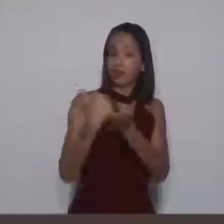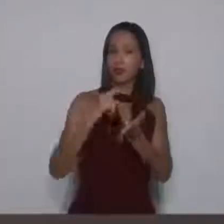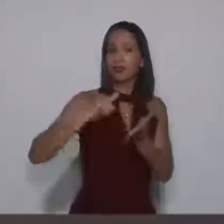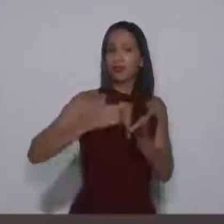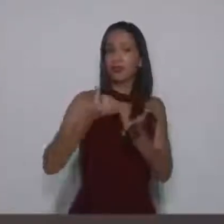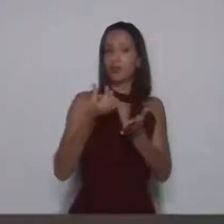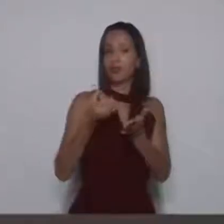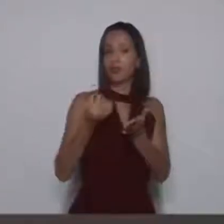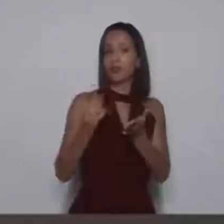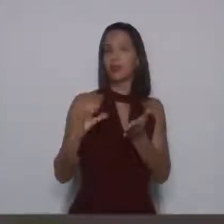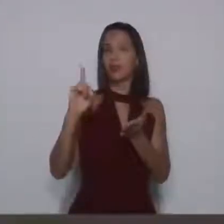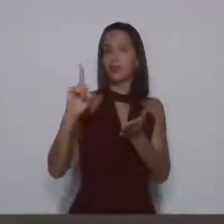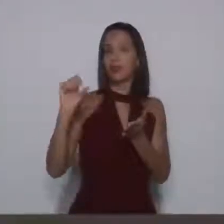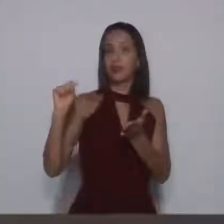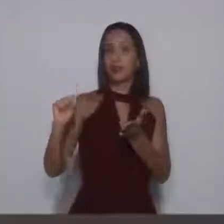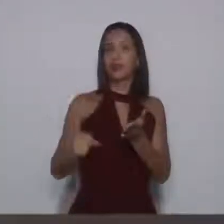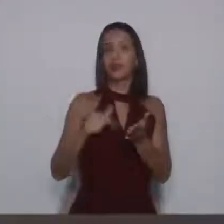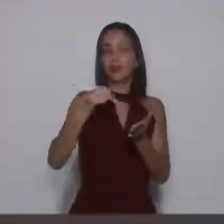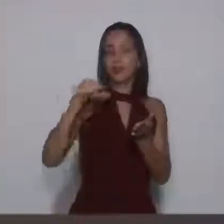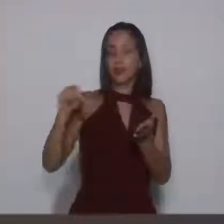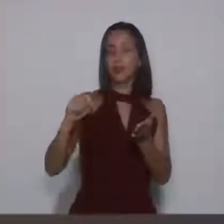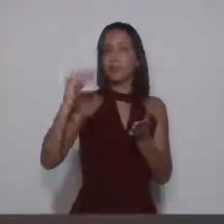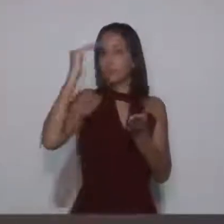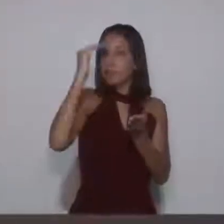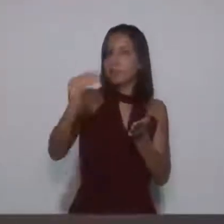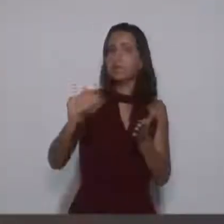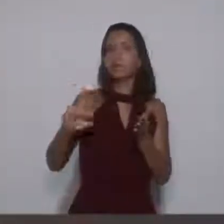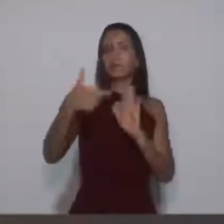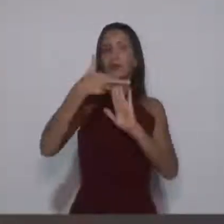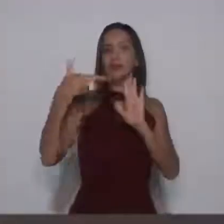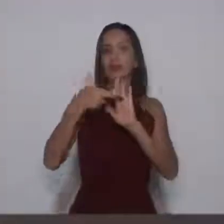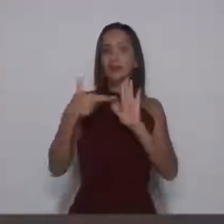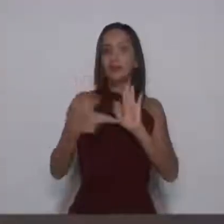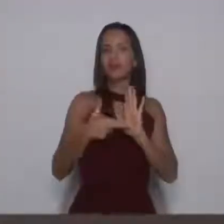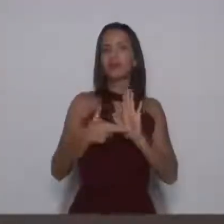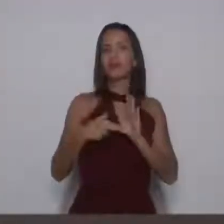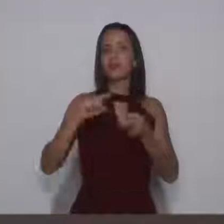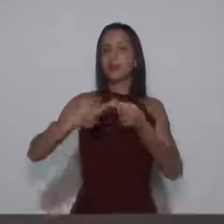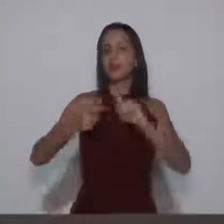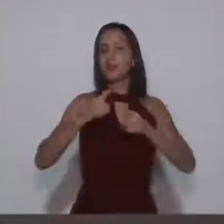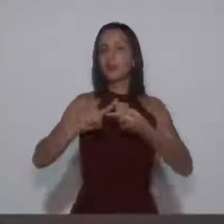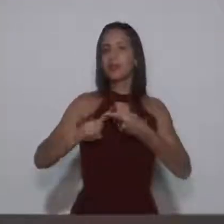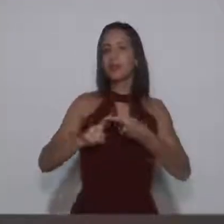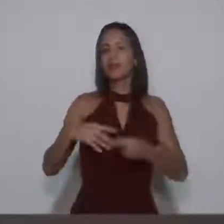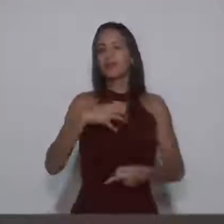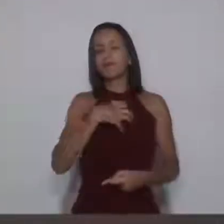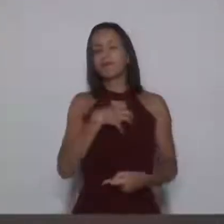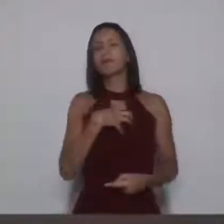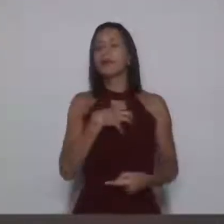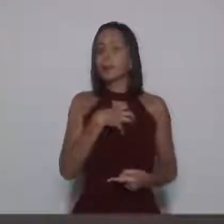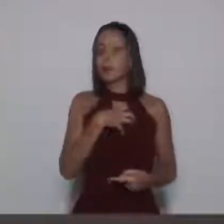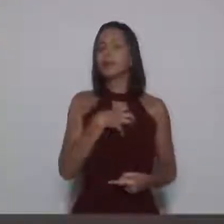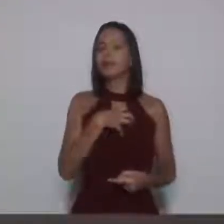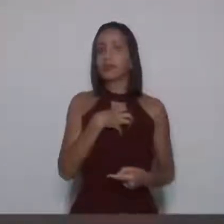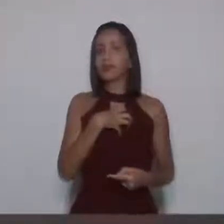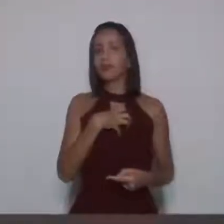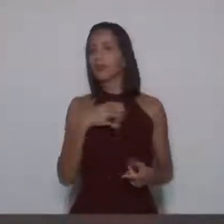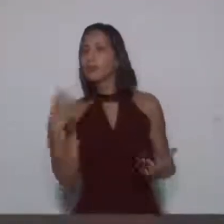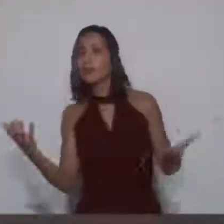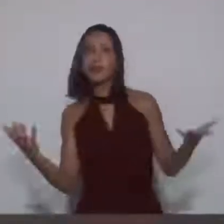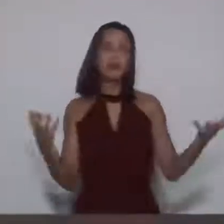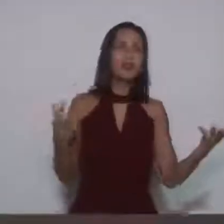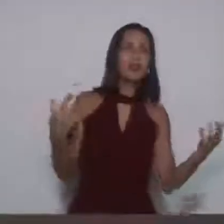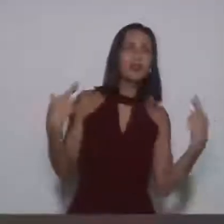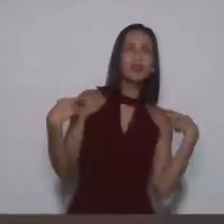decibéis ou 70 decibéis, que seja seguido a norma combinada. Porque senão fica uma situação de jogo de